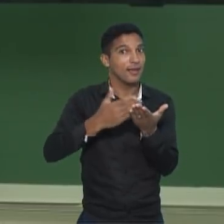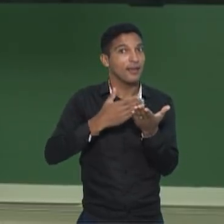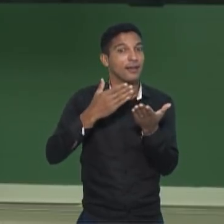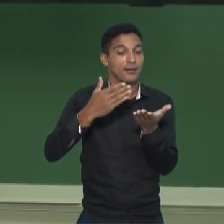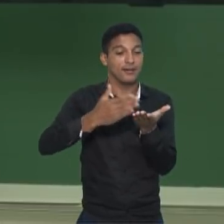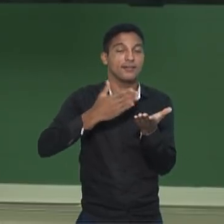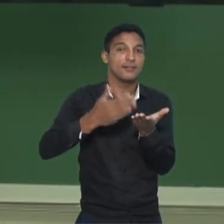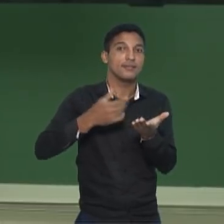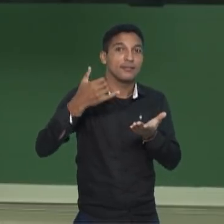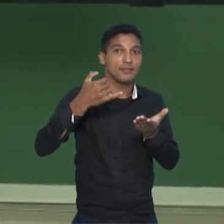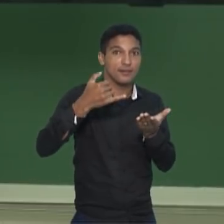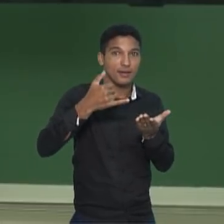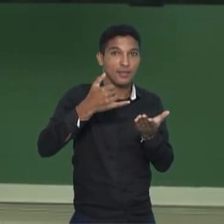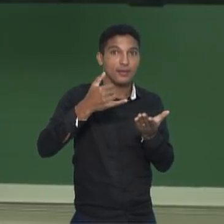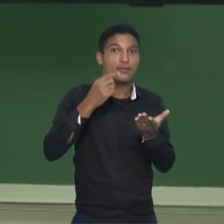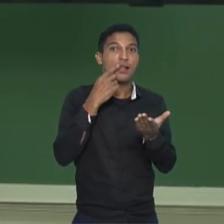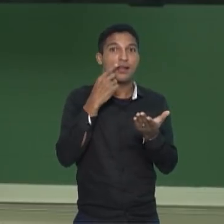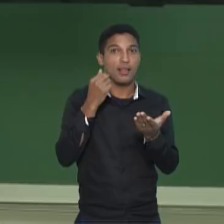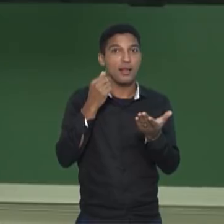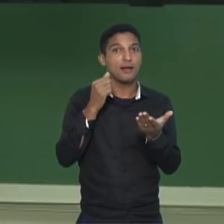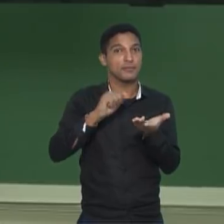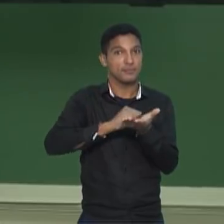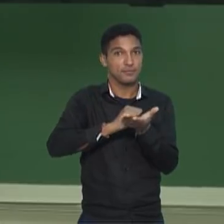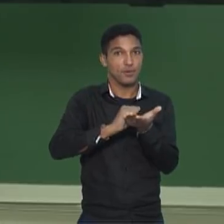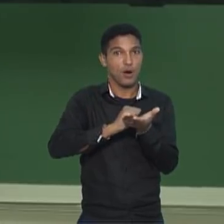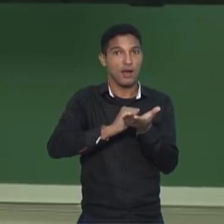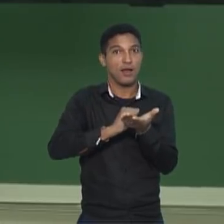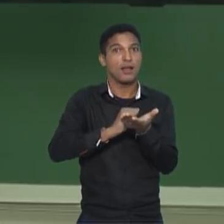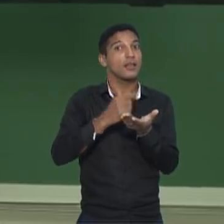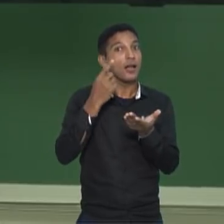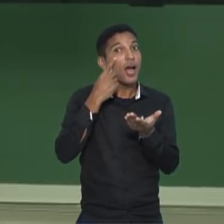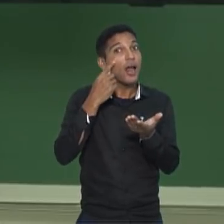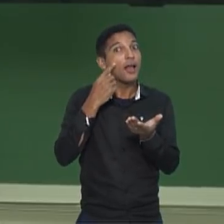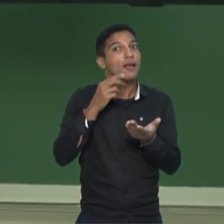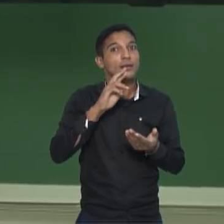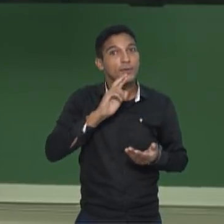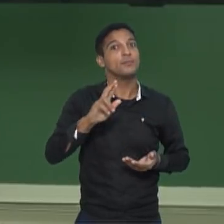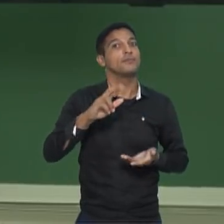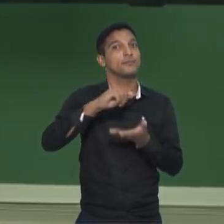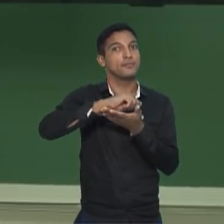caneta, seu lápis, borracha e vamos aos exercícios.